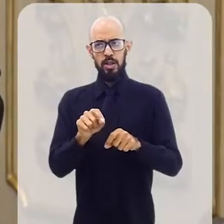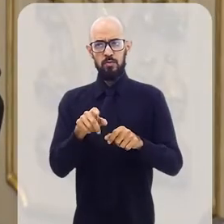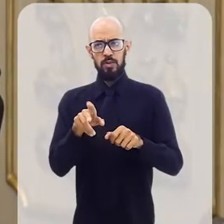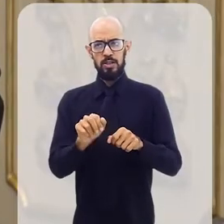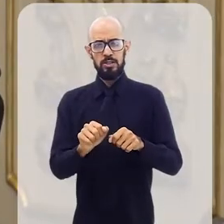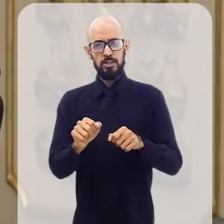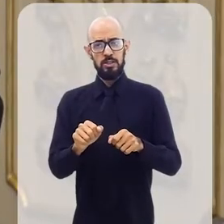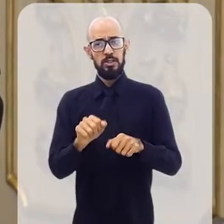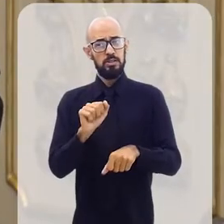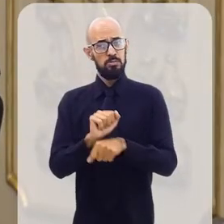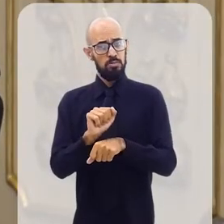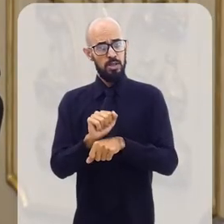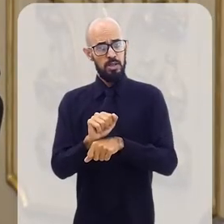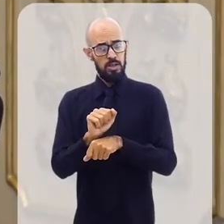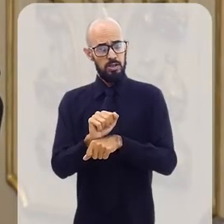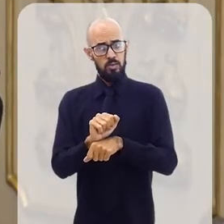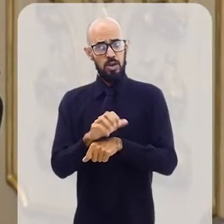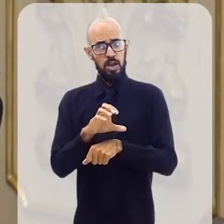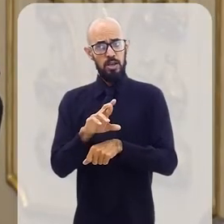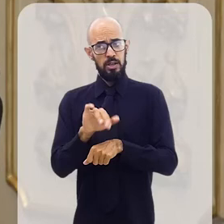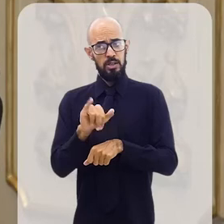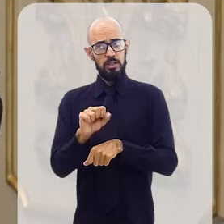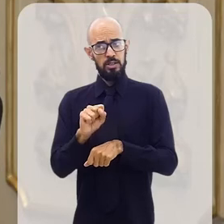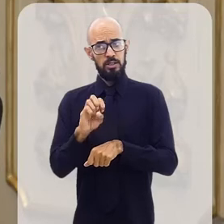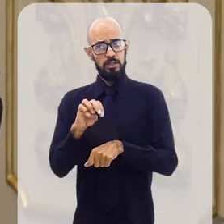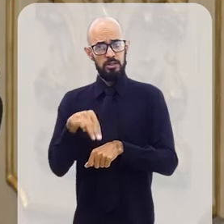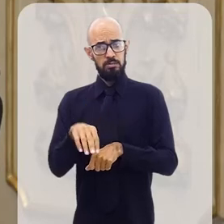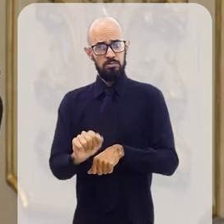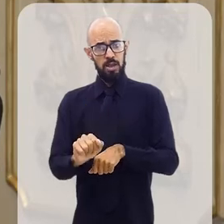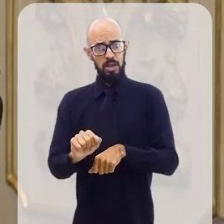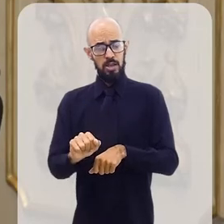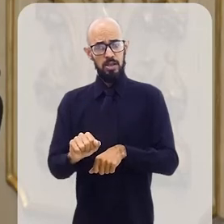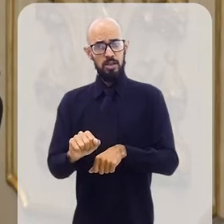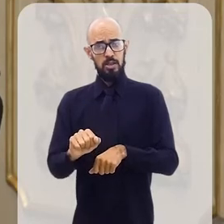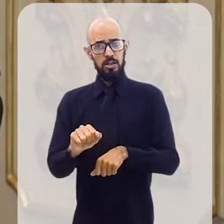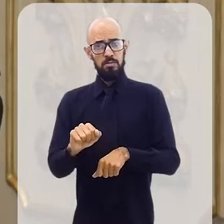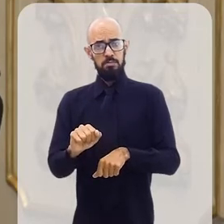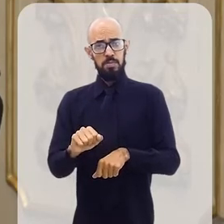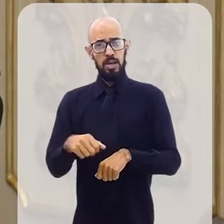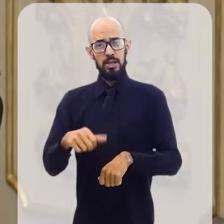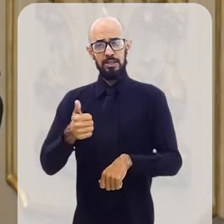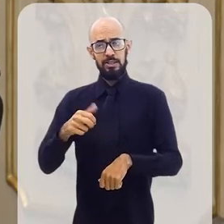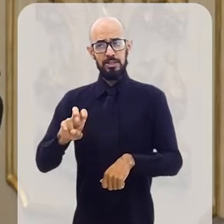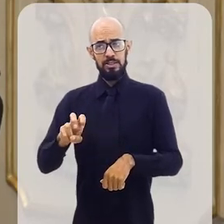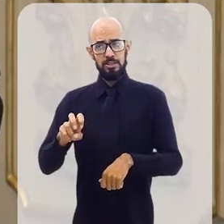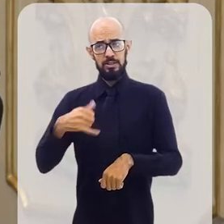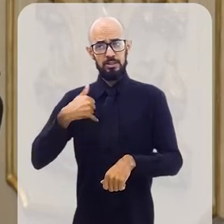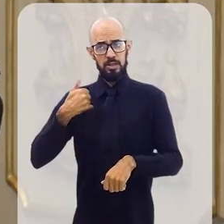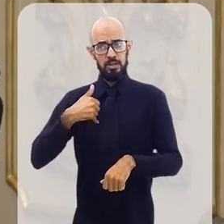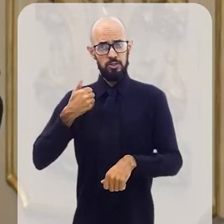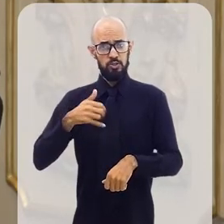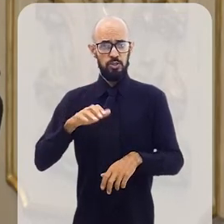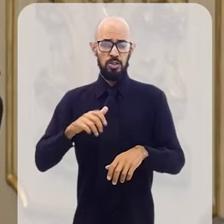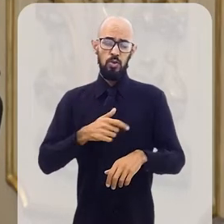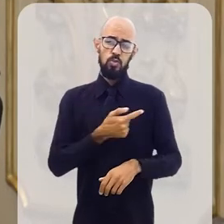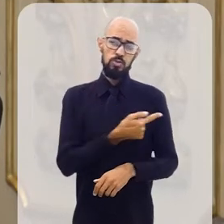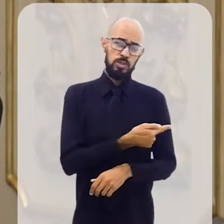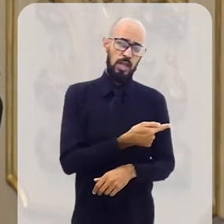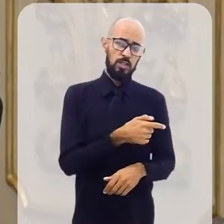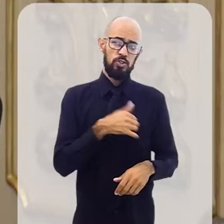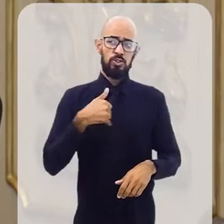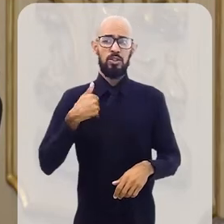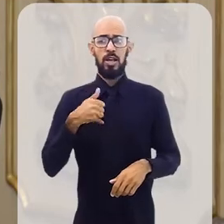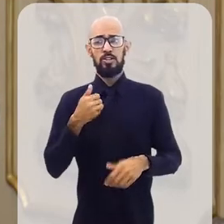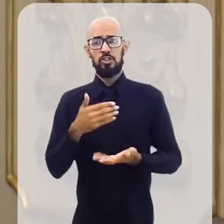deixando a crisma para os 15 anos e a criança AOS 7 anos já